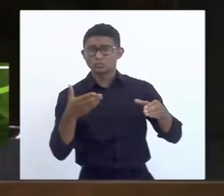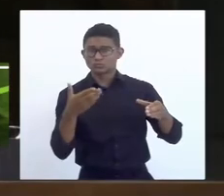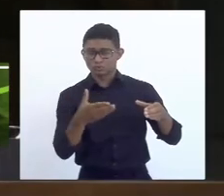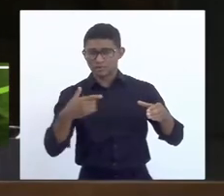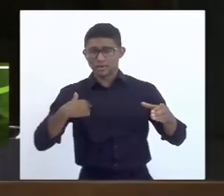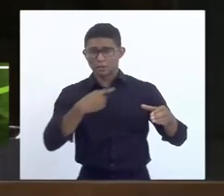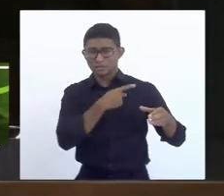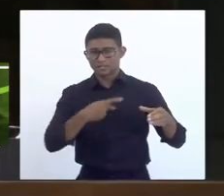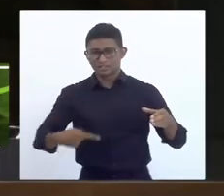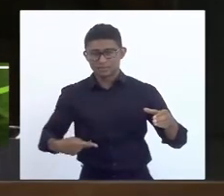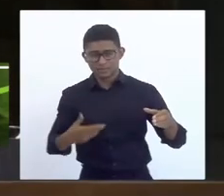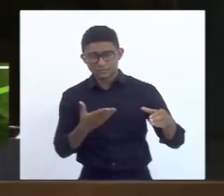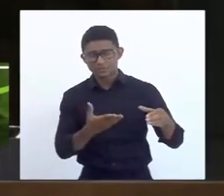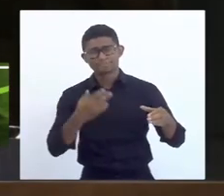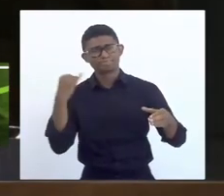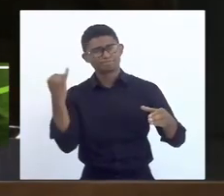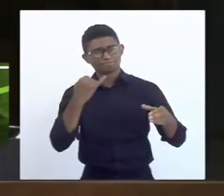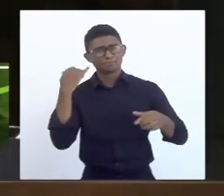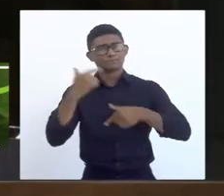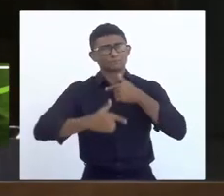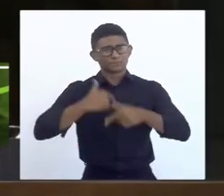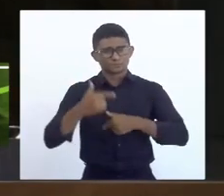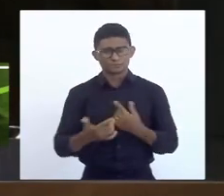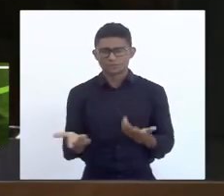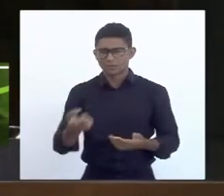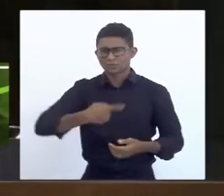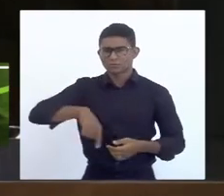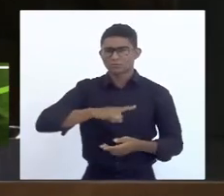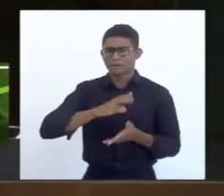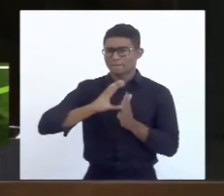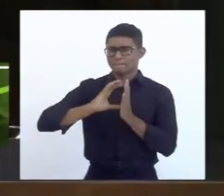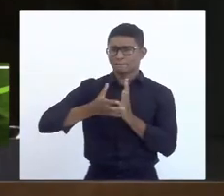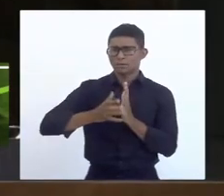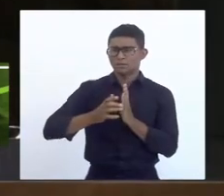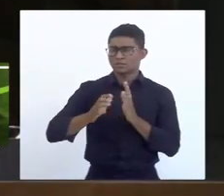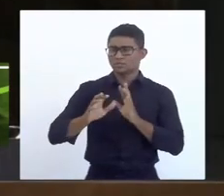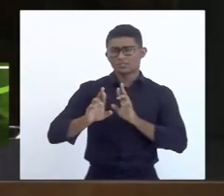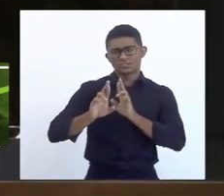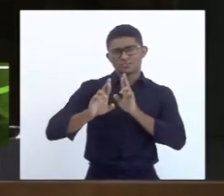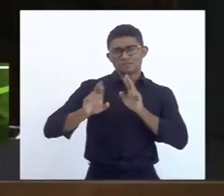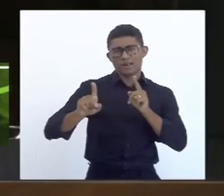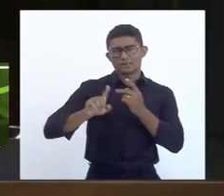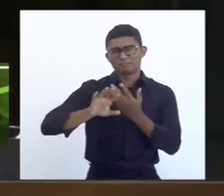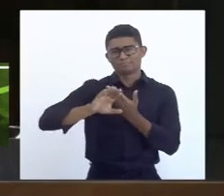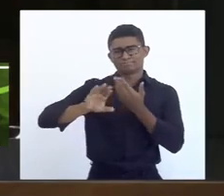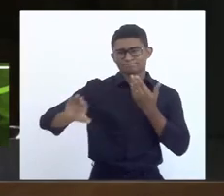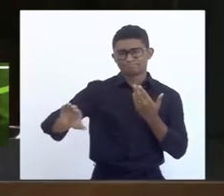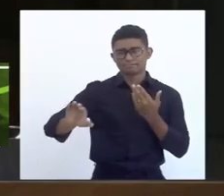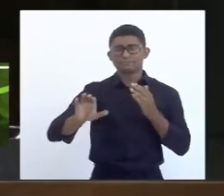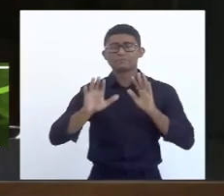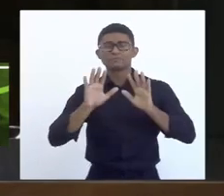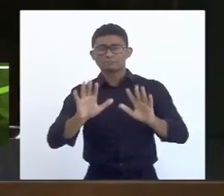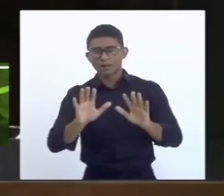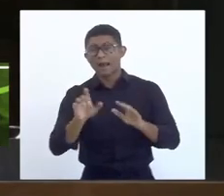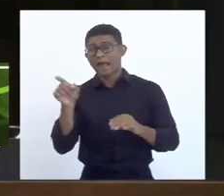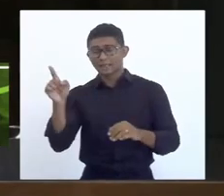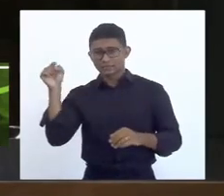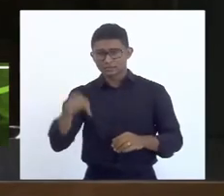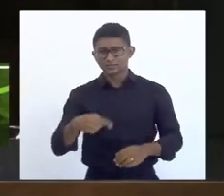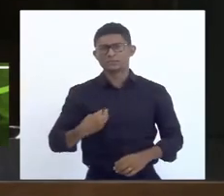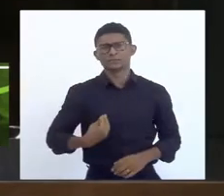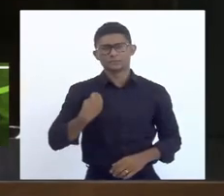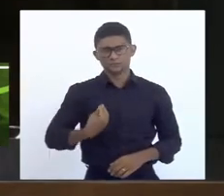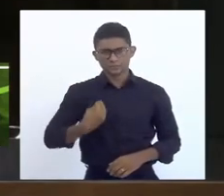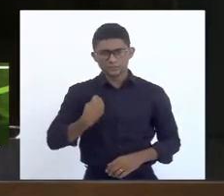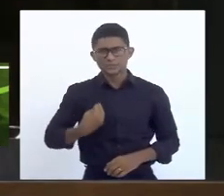presidir. Independente de termos posições políticas contrárias, sua presença reitera nesse